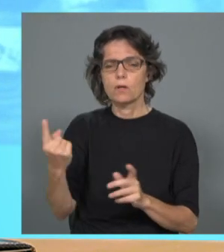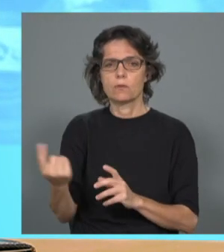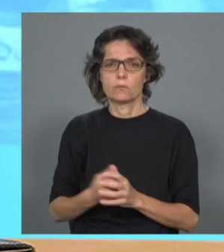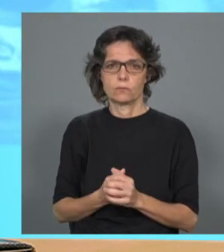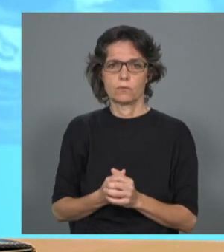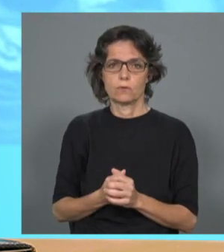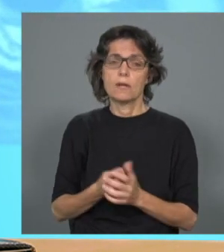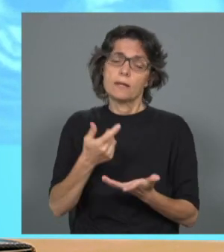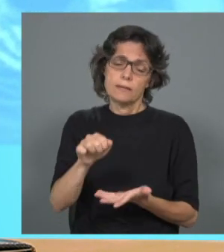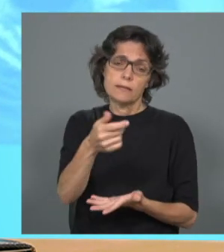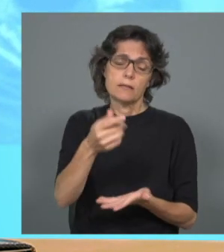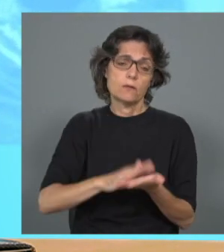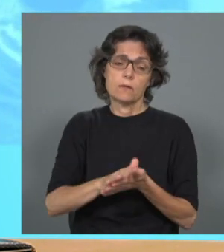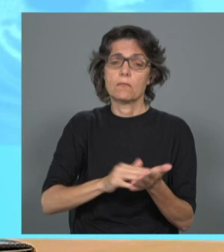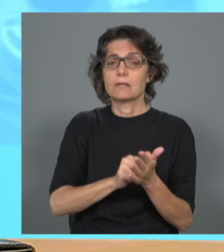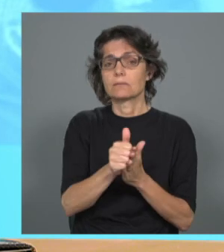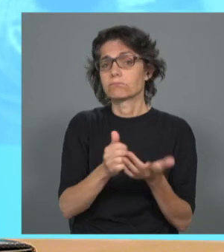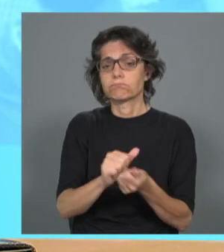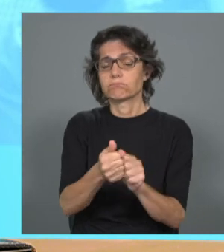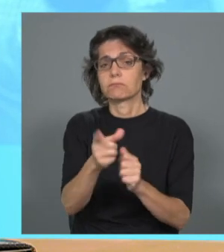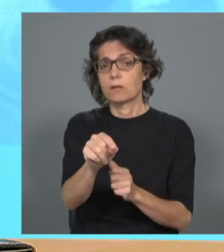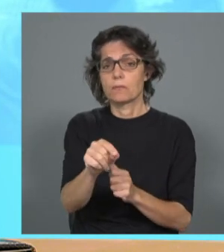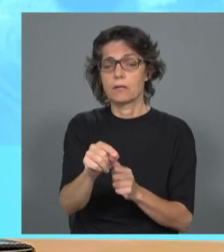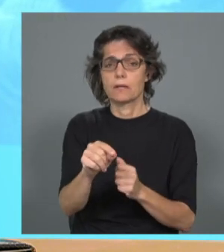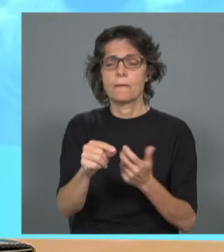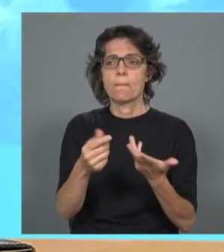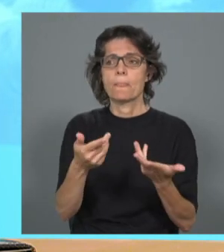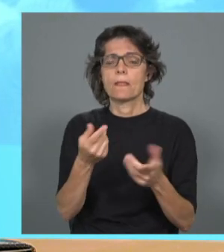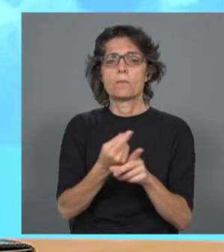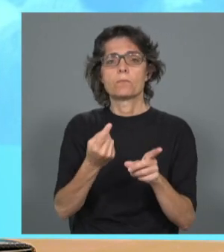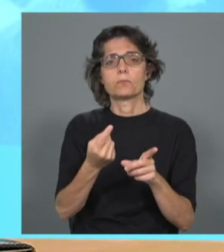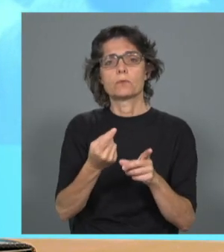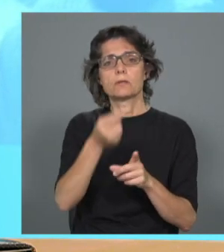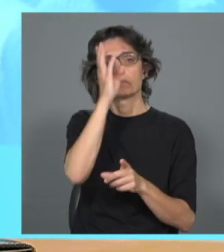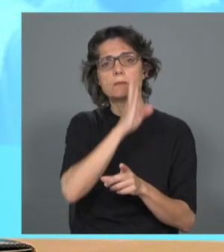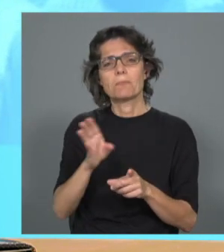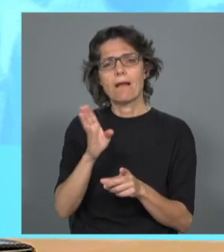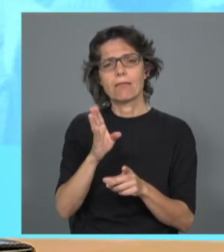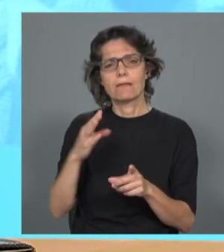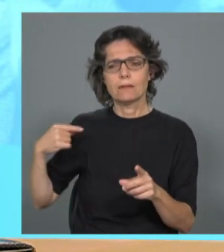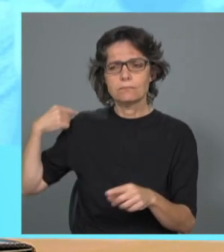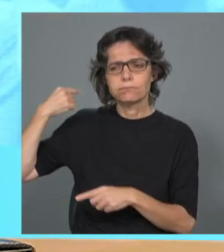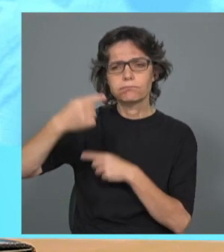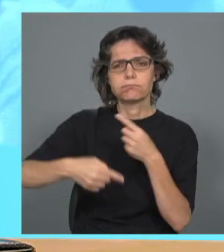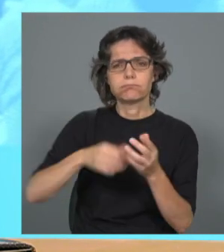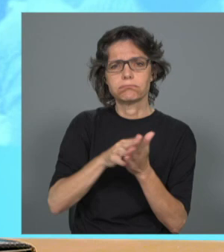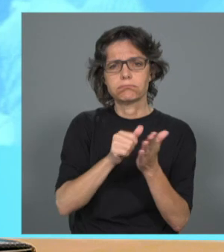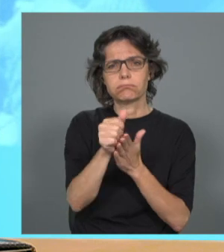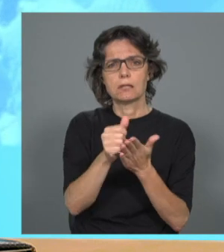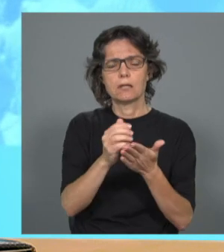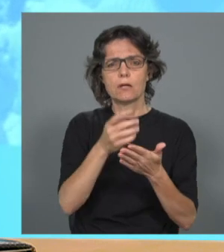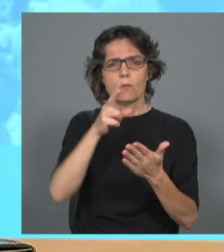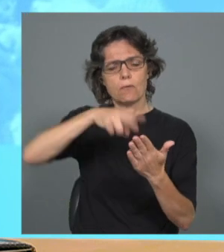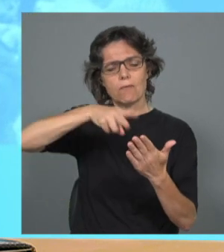ou pelo menos de uma vertente muito forte da tradição bíblica, porque a leitura da Bíblia às vezes é plural também,